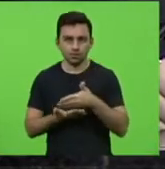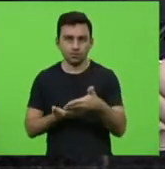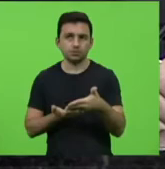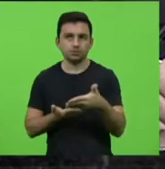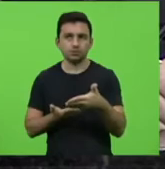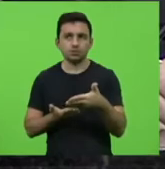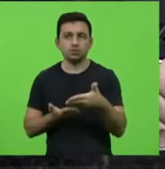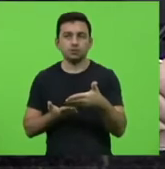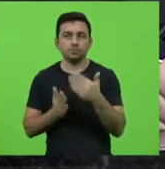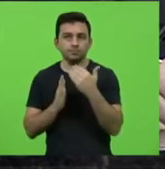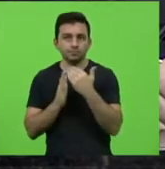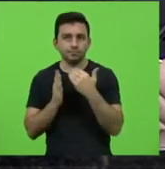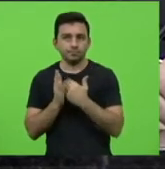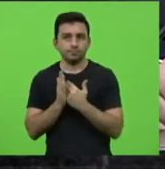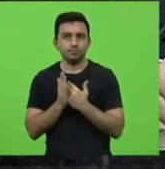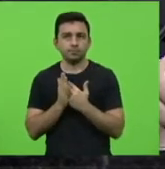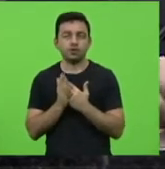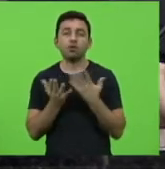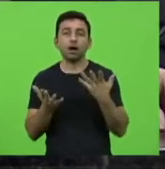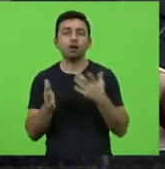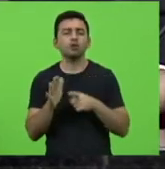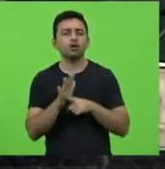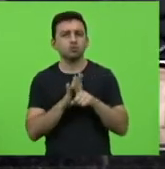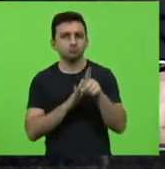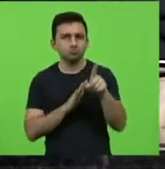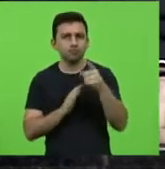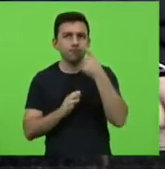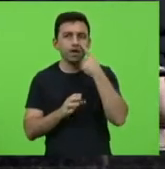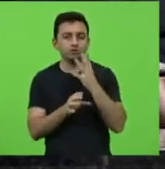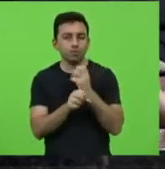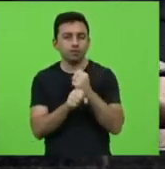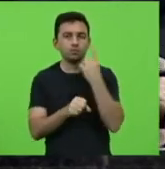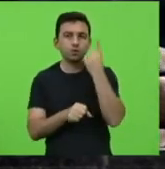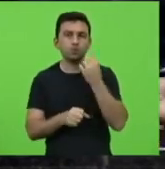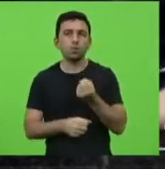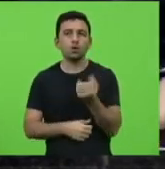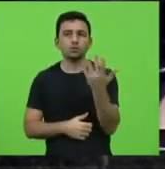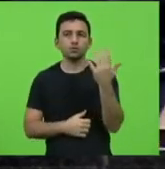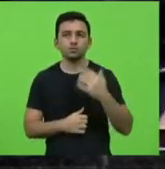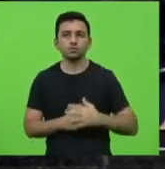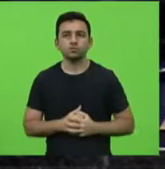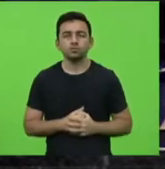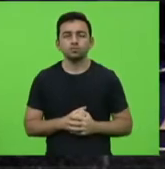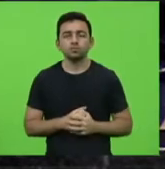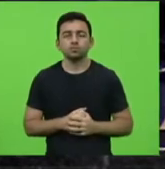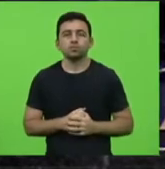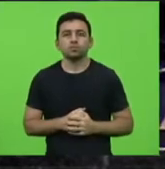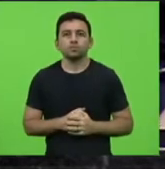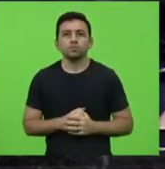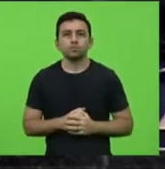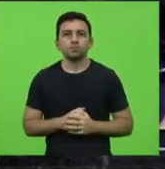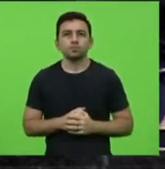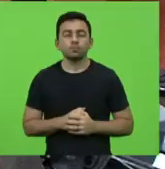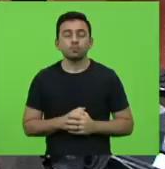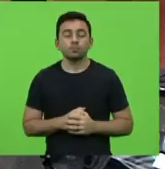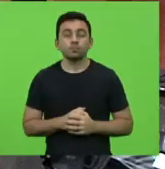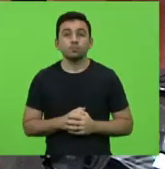que fizesse verificação de quórum. Peço à assessoria que abra o painel para fazermos a verificação de quórum.